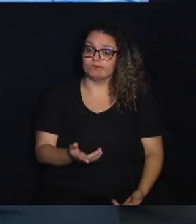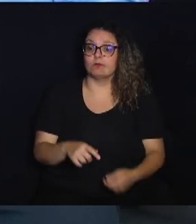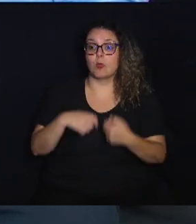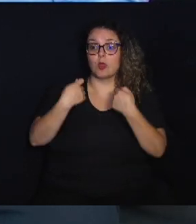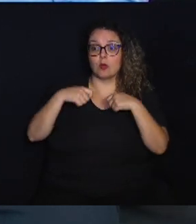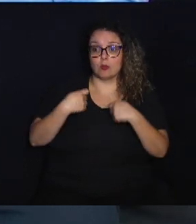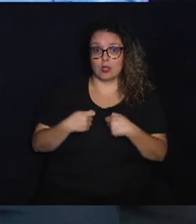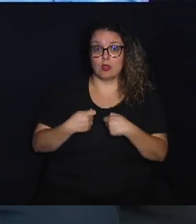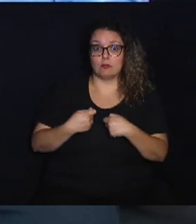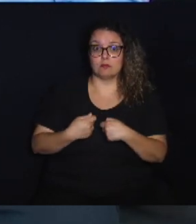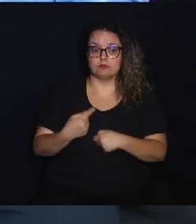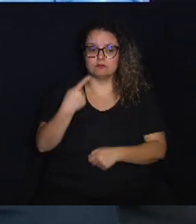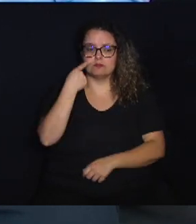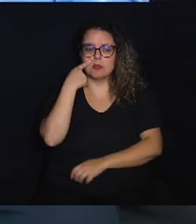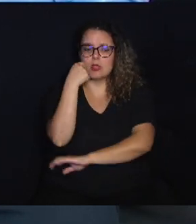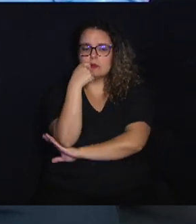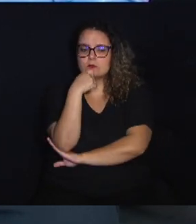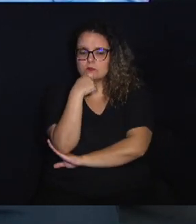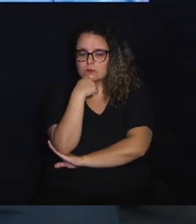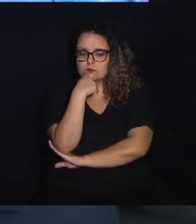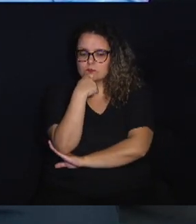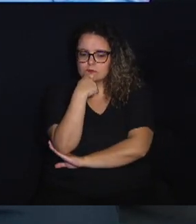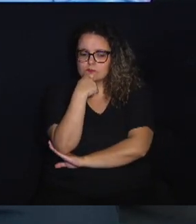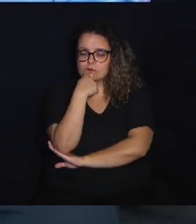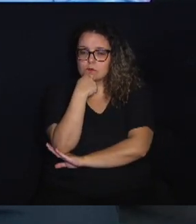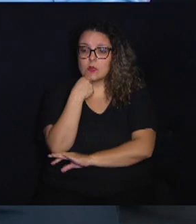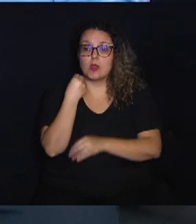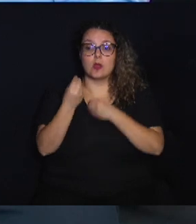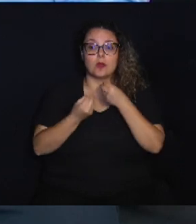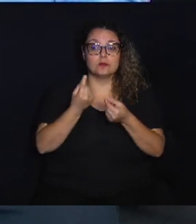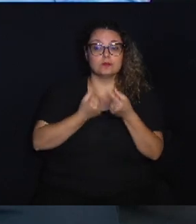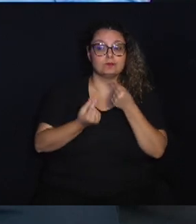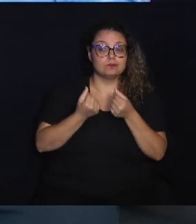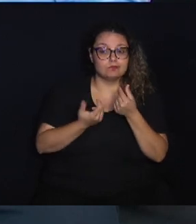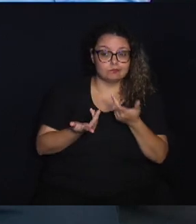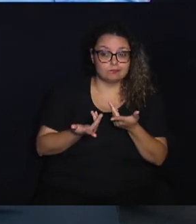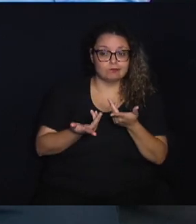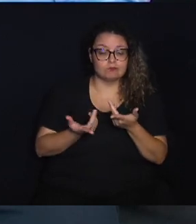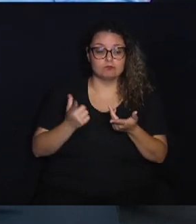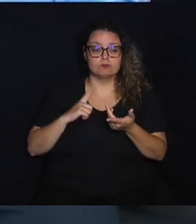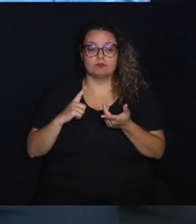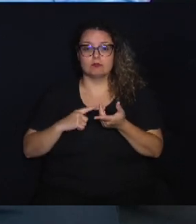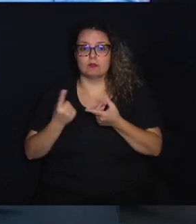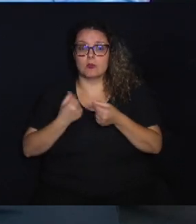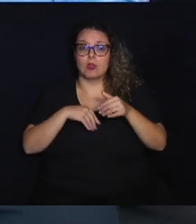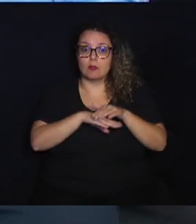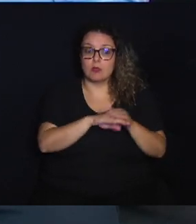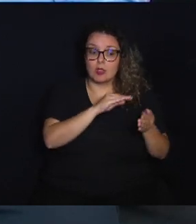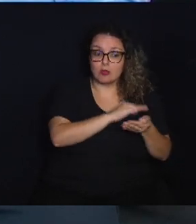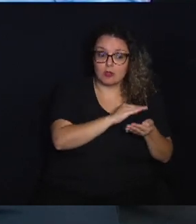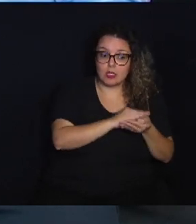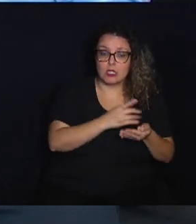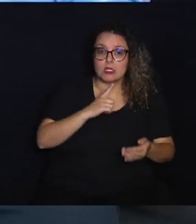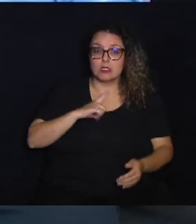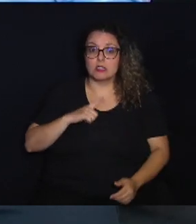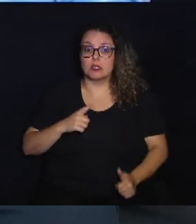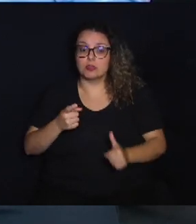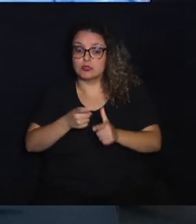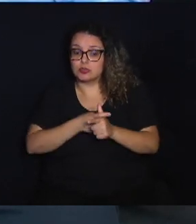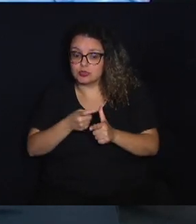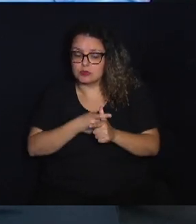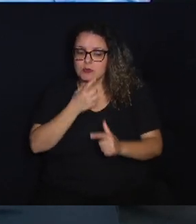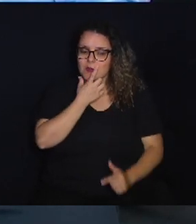preciso olhar como que está a minha situação financeira, se eu tenho reserva, se eu tenho dívidas, se eu